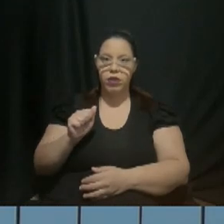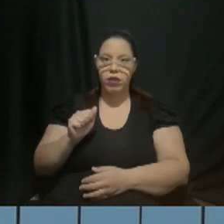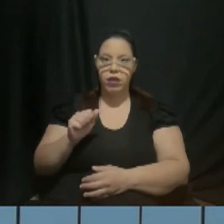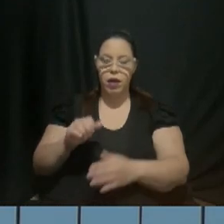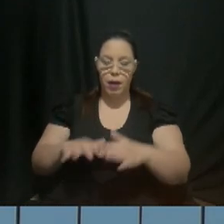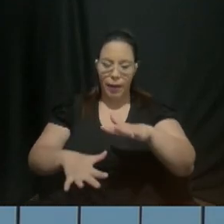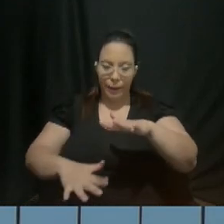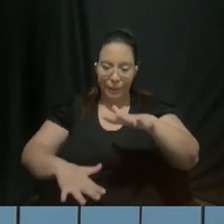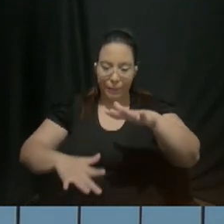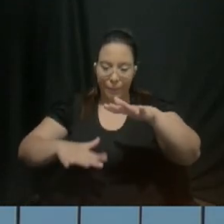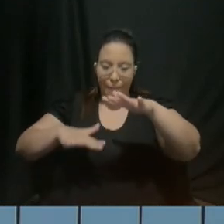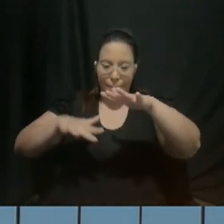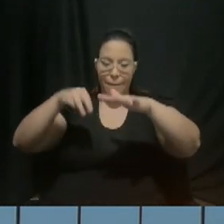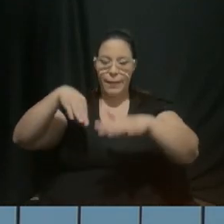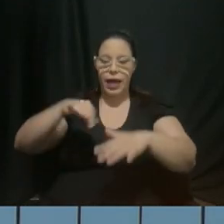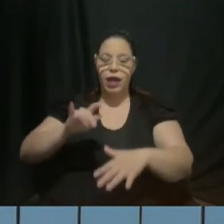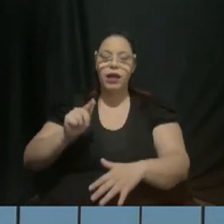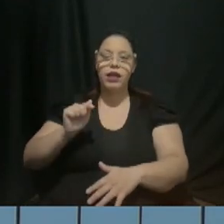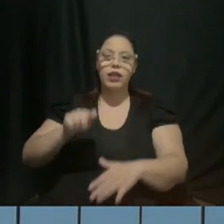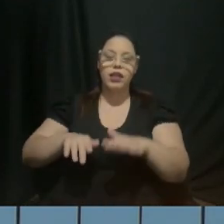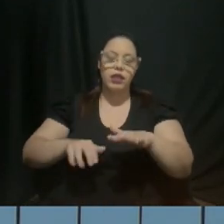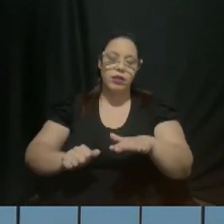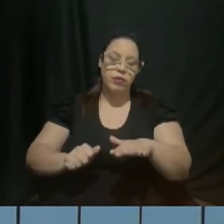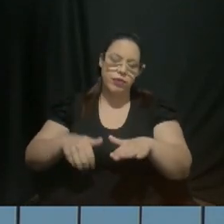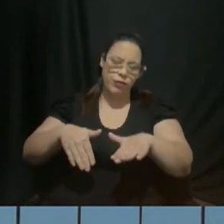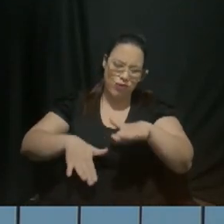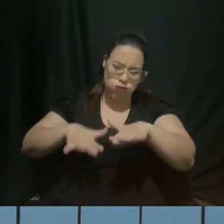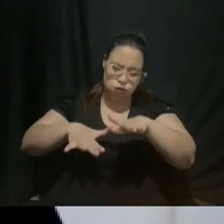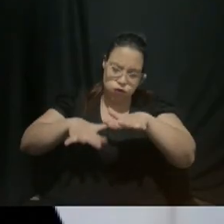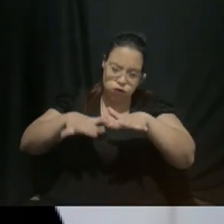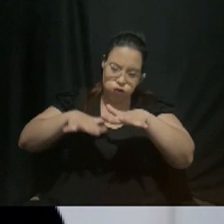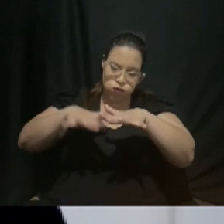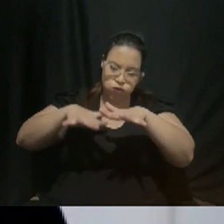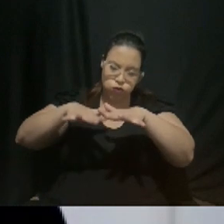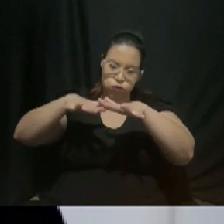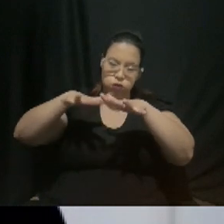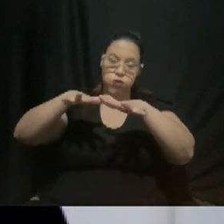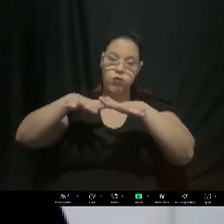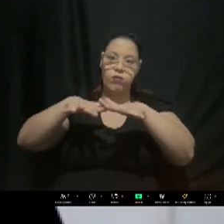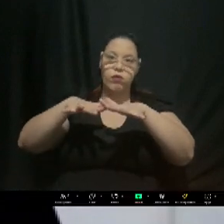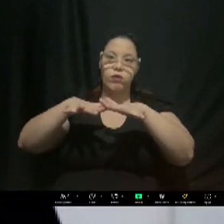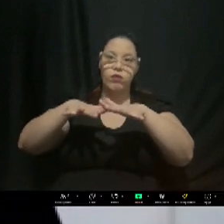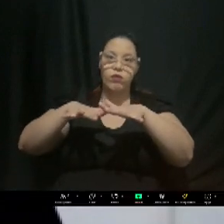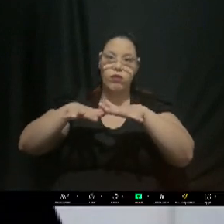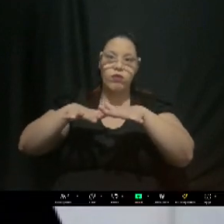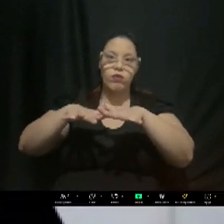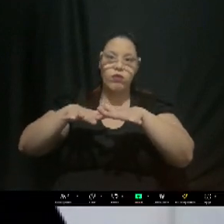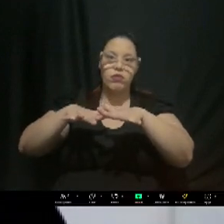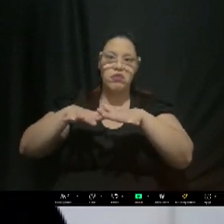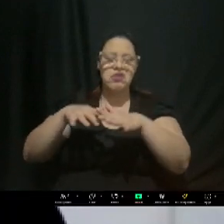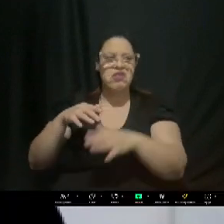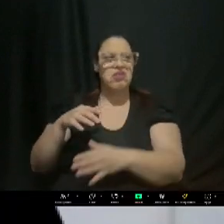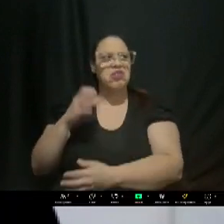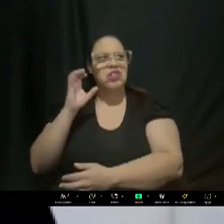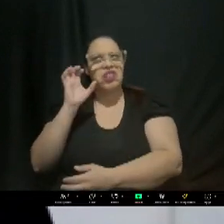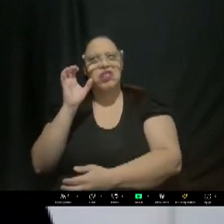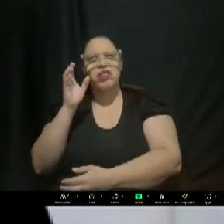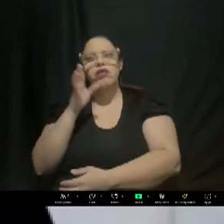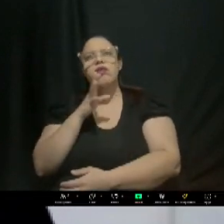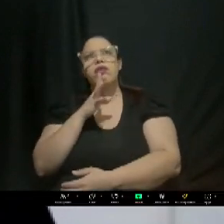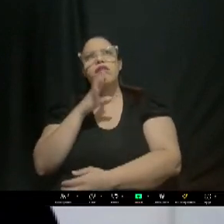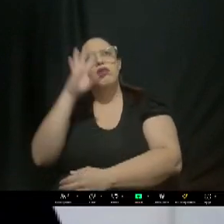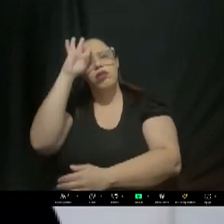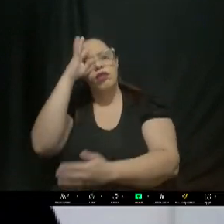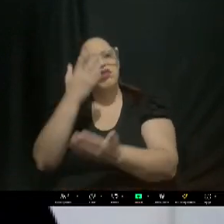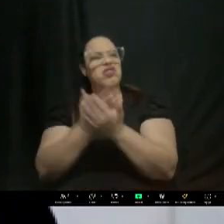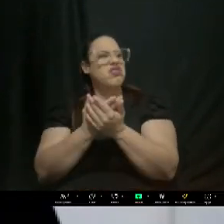se movimentar e aí a placa como um todo se mover? Eu acredito que no Brasil a gente não precisa ter essa